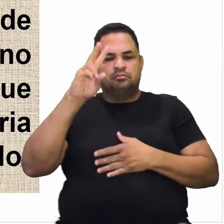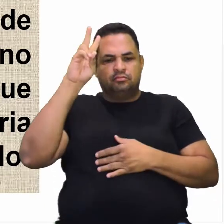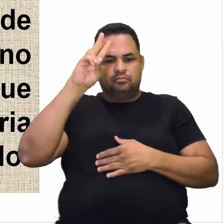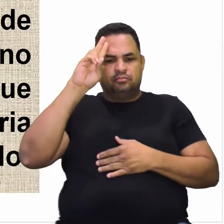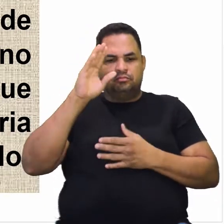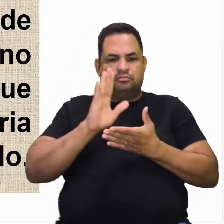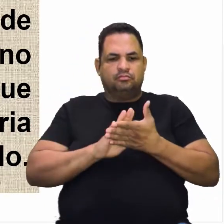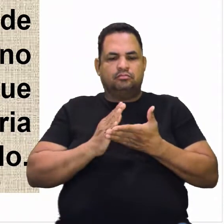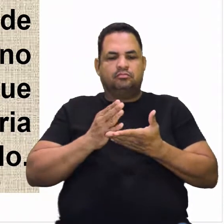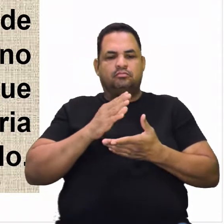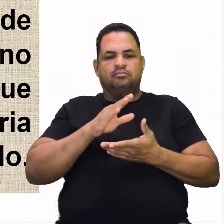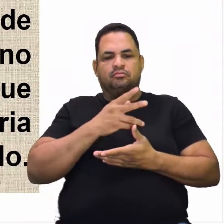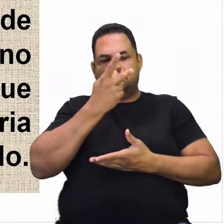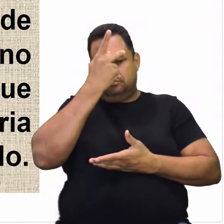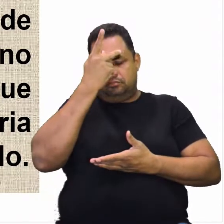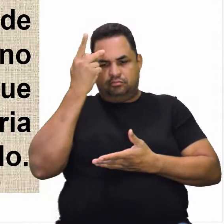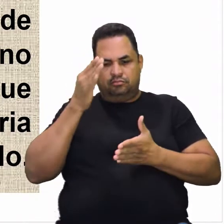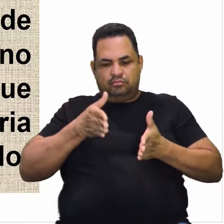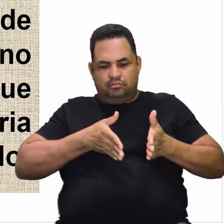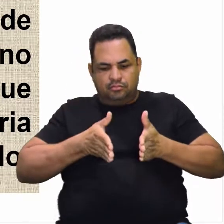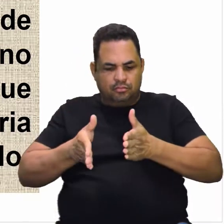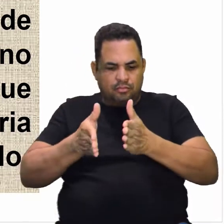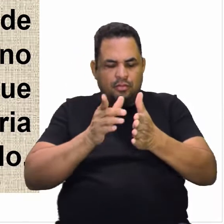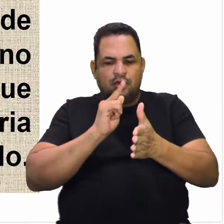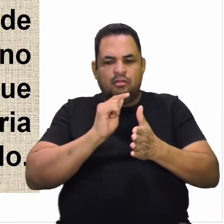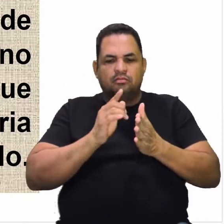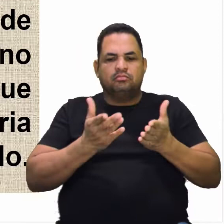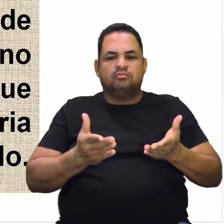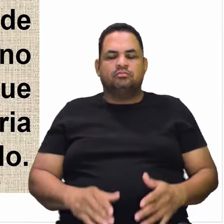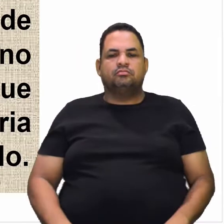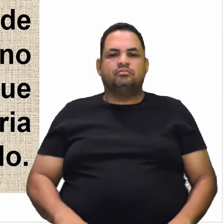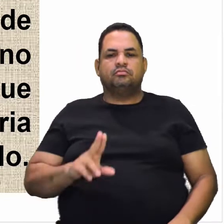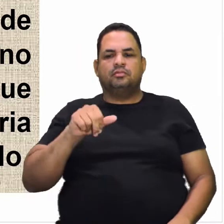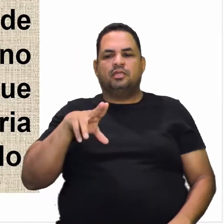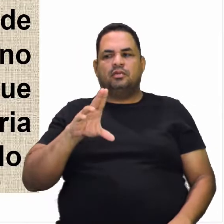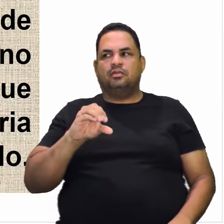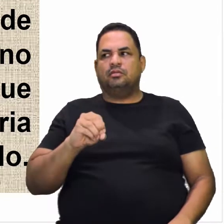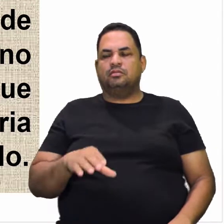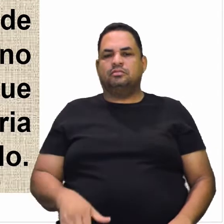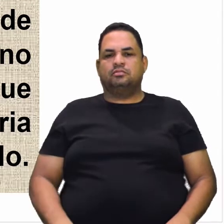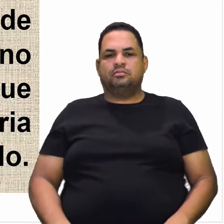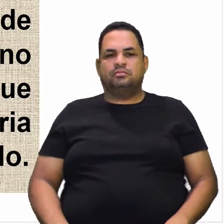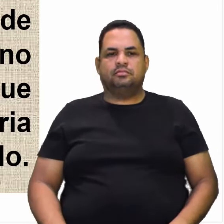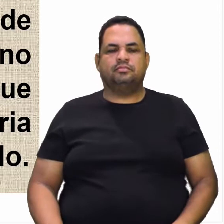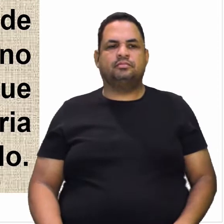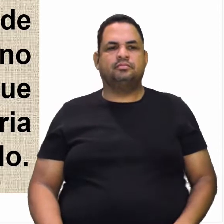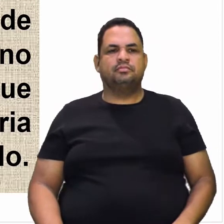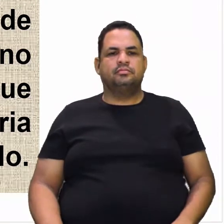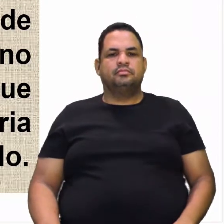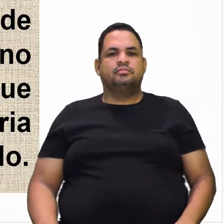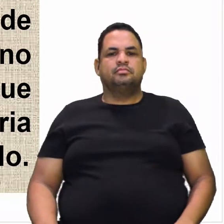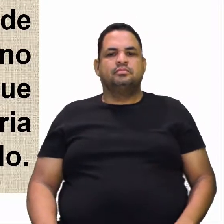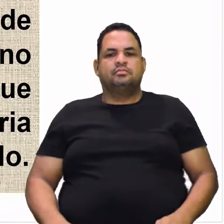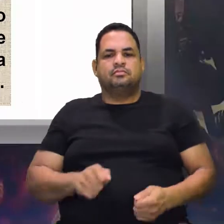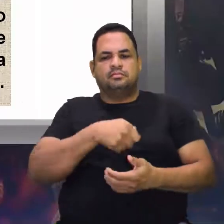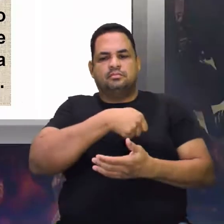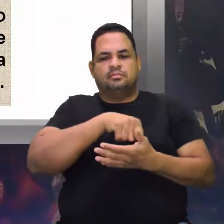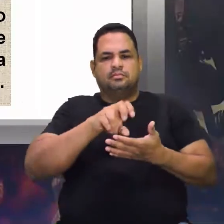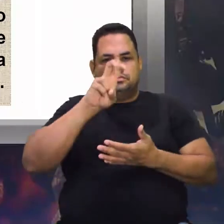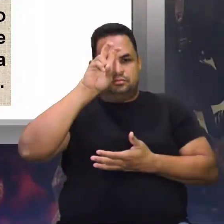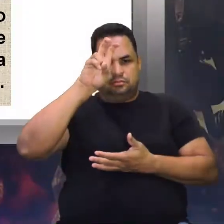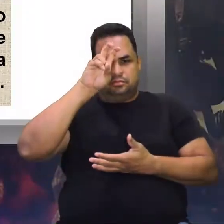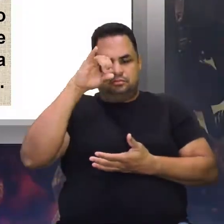dos habitantes das margens do Nilo. Gente, a escrita egípcia, vem cá comigo, vem cá comigo. A escrita egípcia,